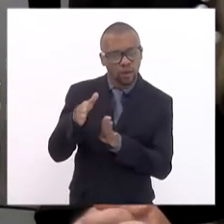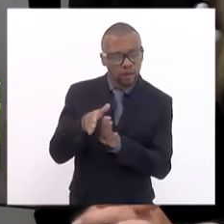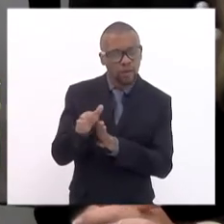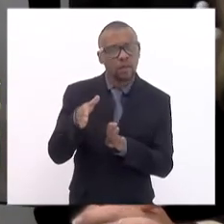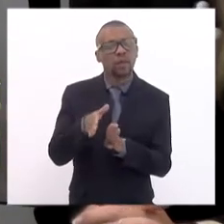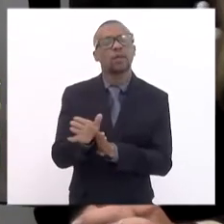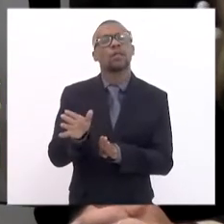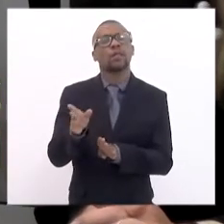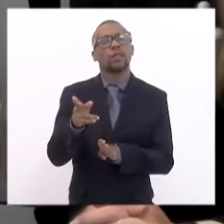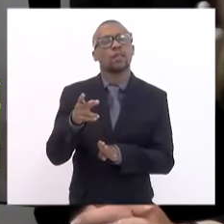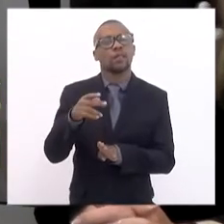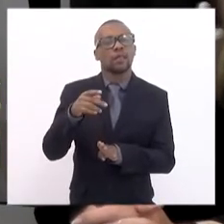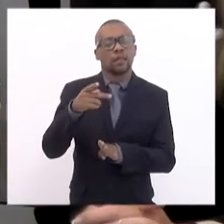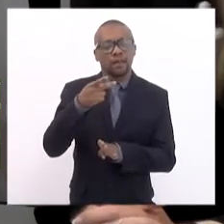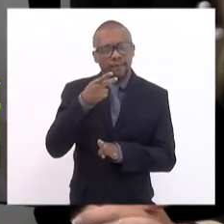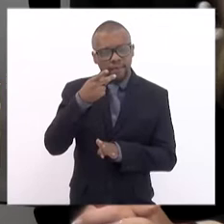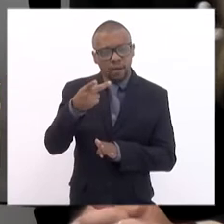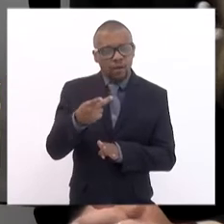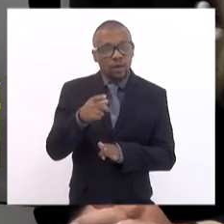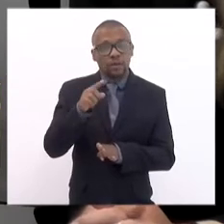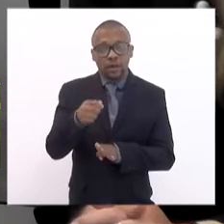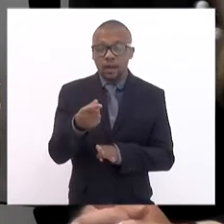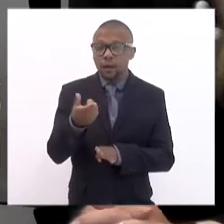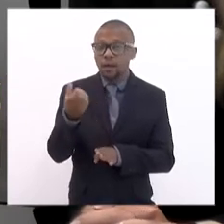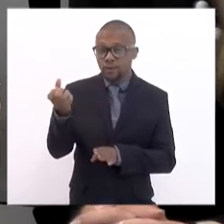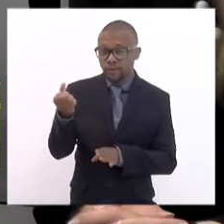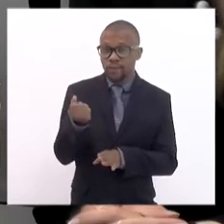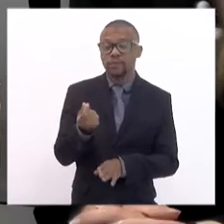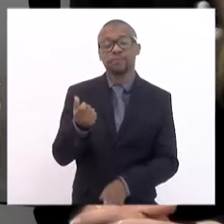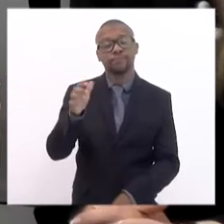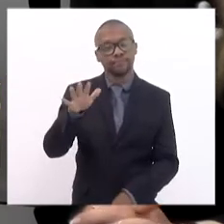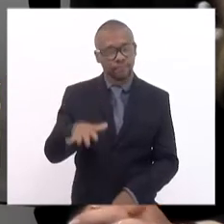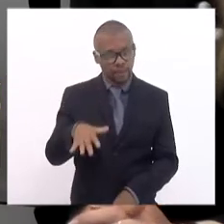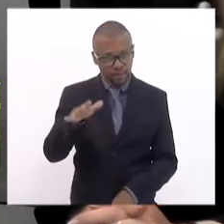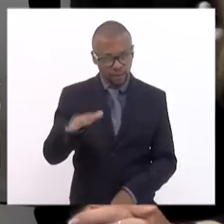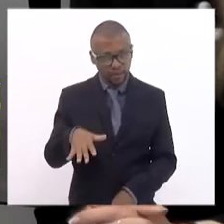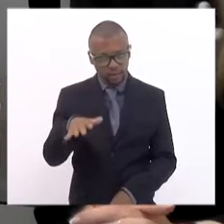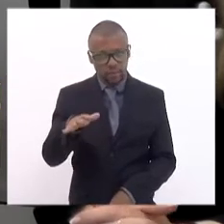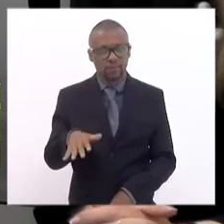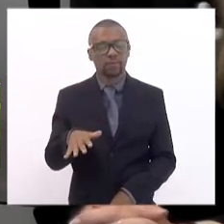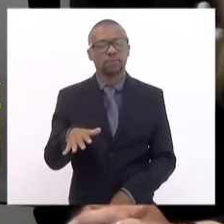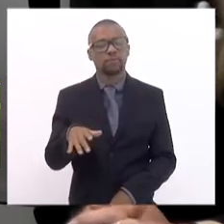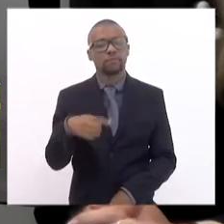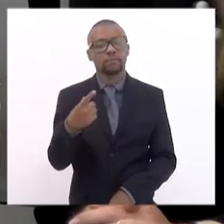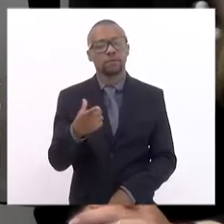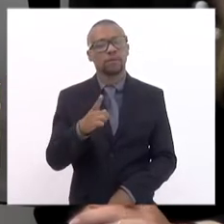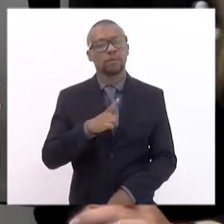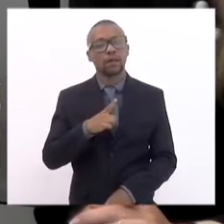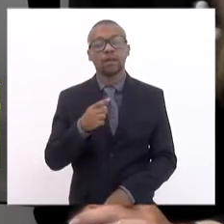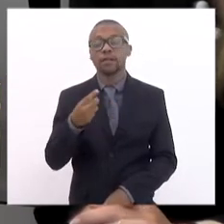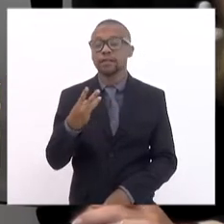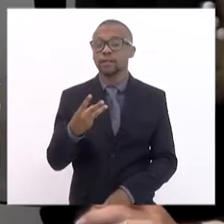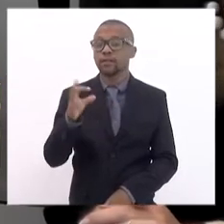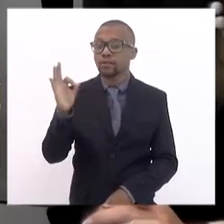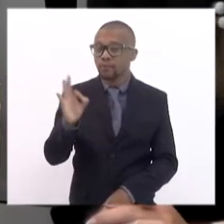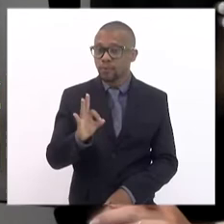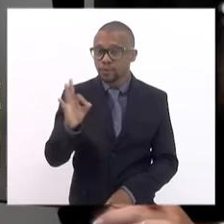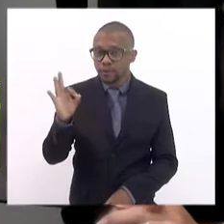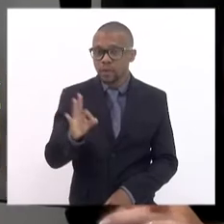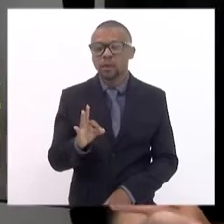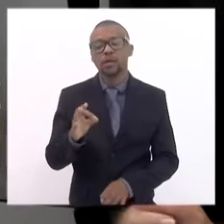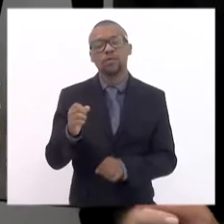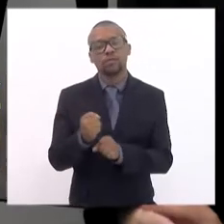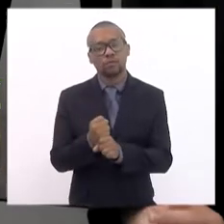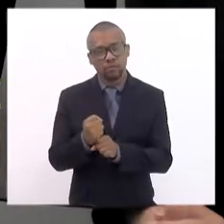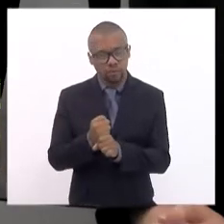mencionou, ele já é um fundo muito barato, como já foi mencionado, é um recurso de 3% ao ano, 0,25%